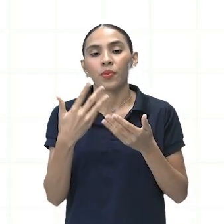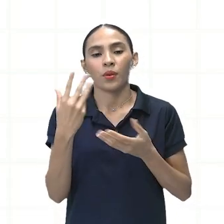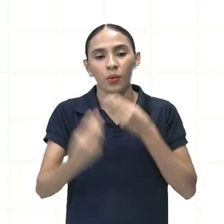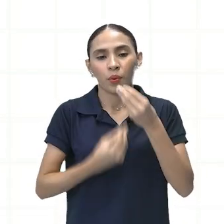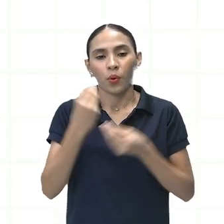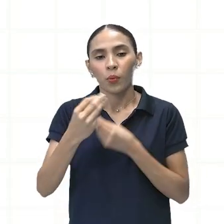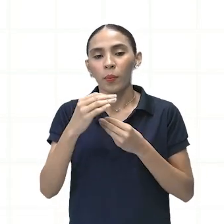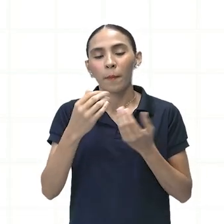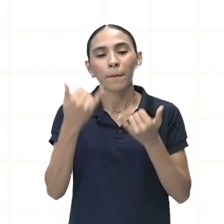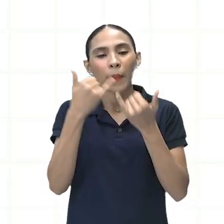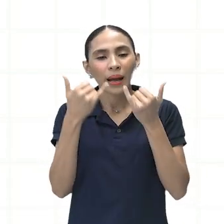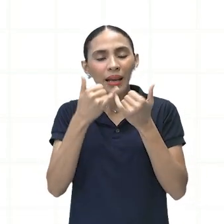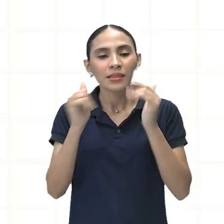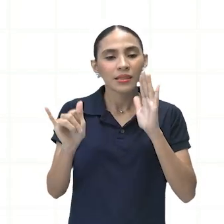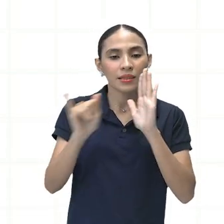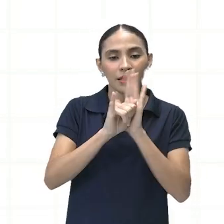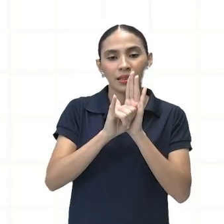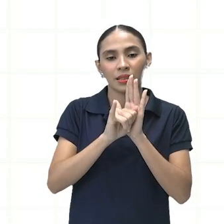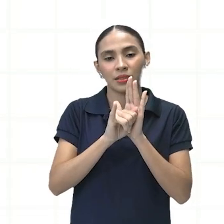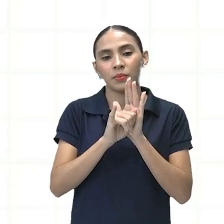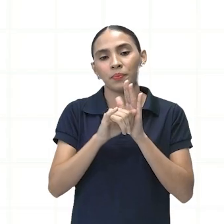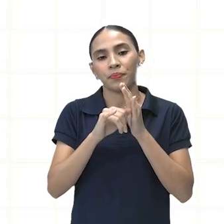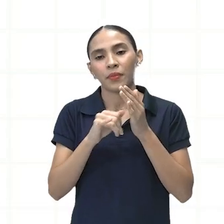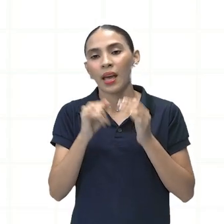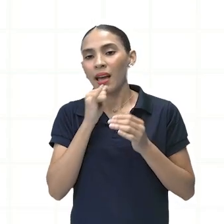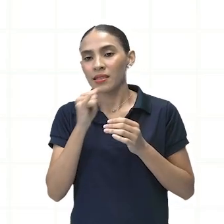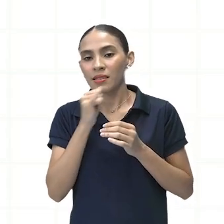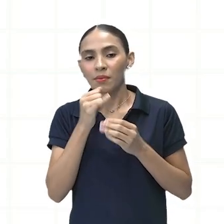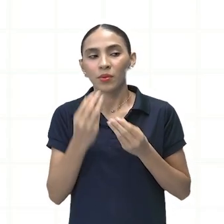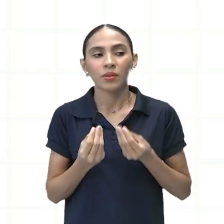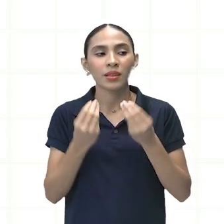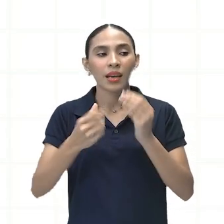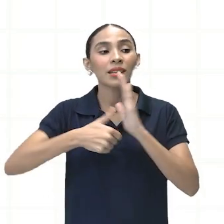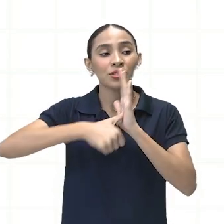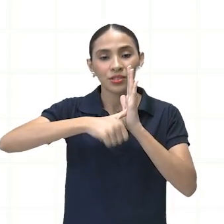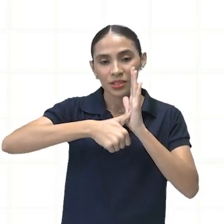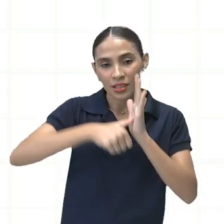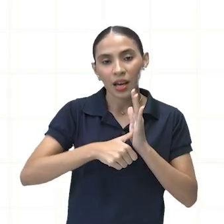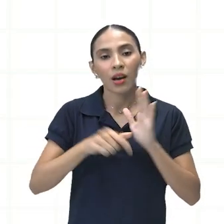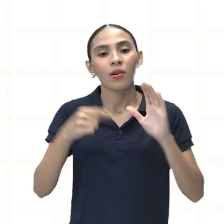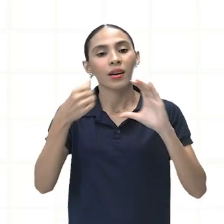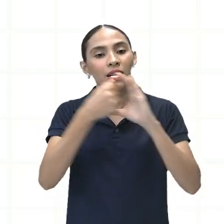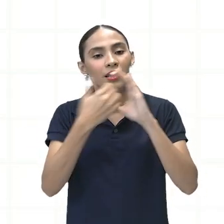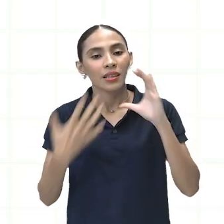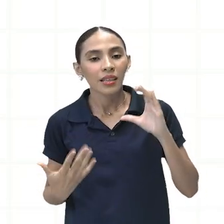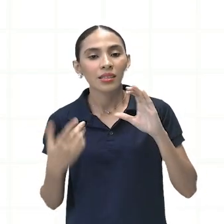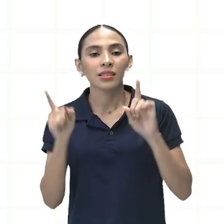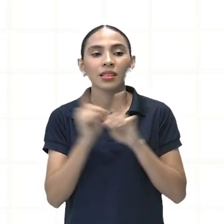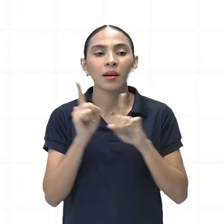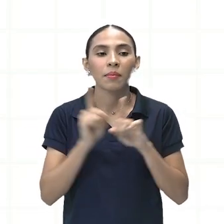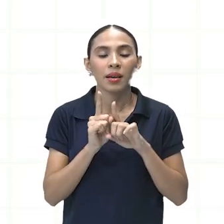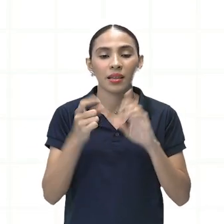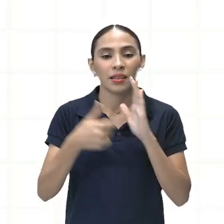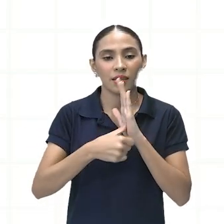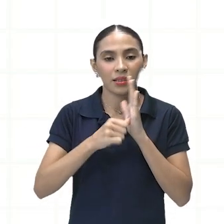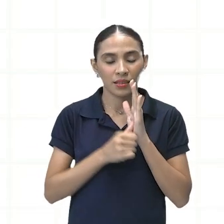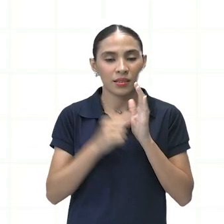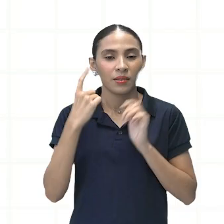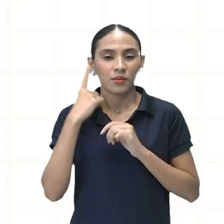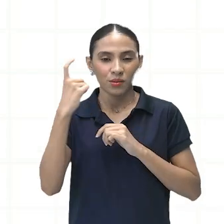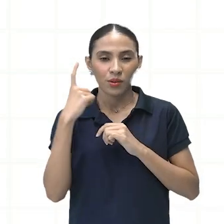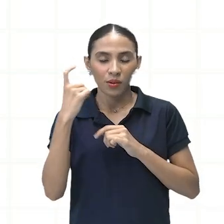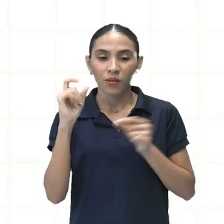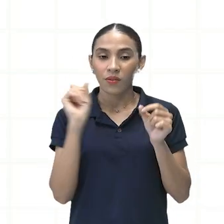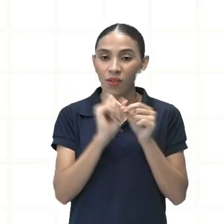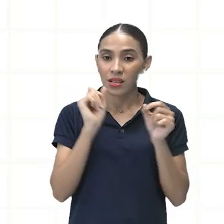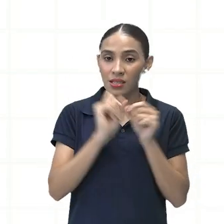uma digital. Ele faz com que o timbre dá característica, identidade a uma fonte sonora,